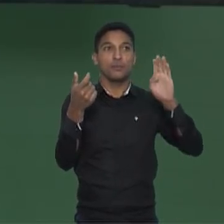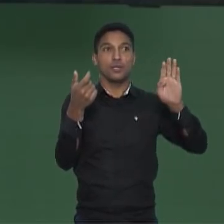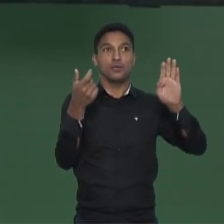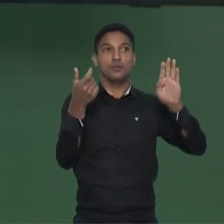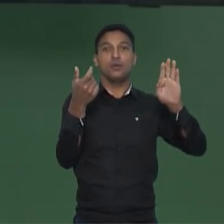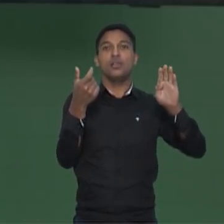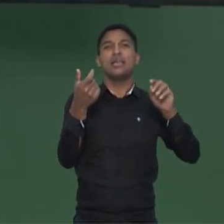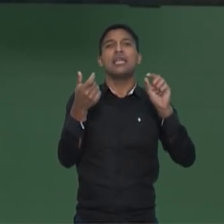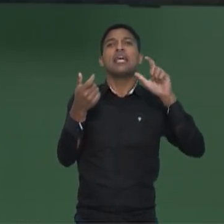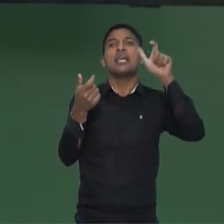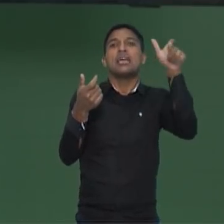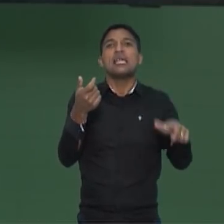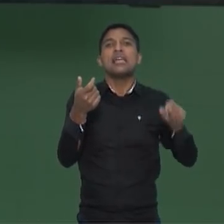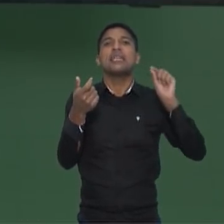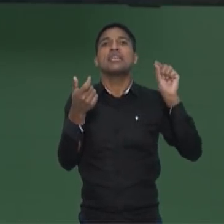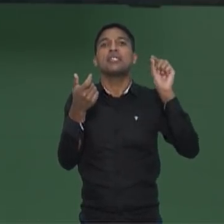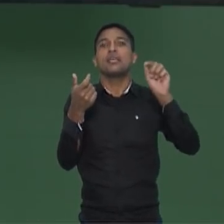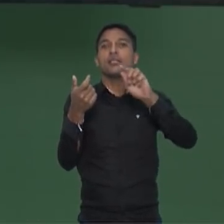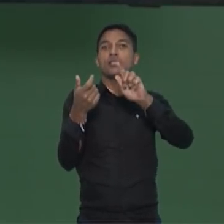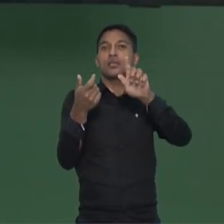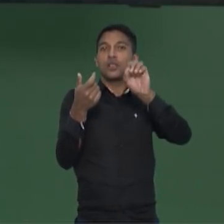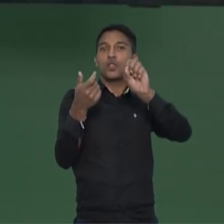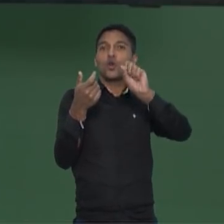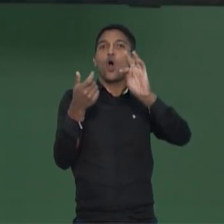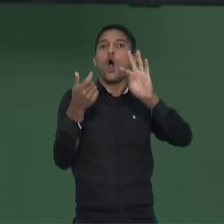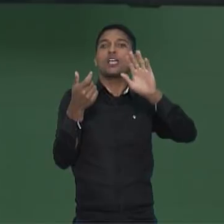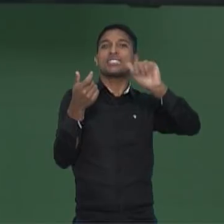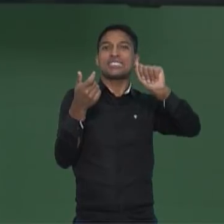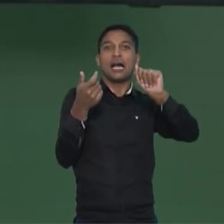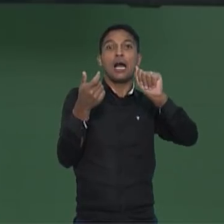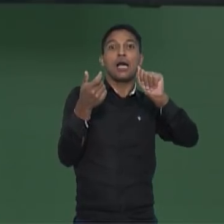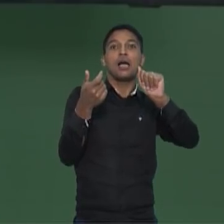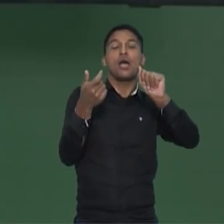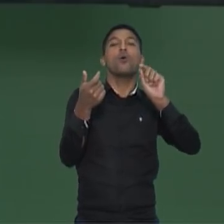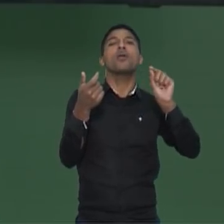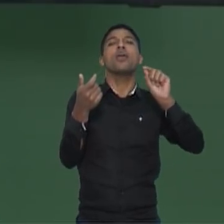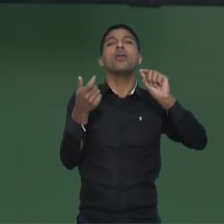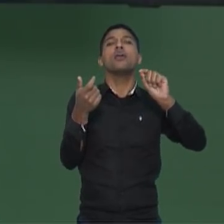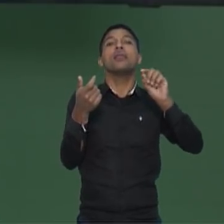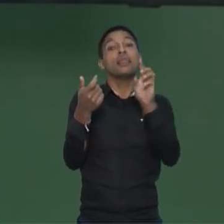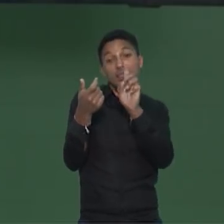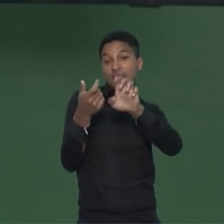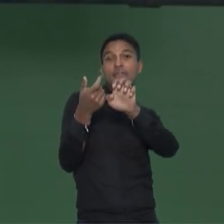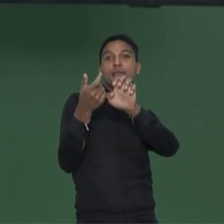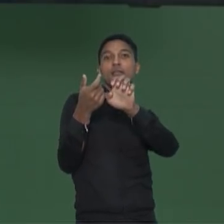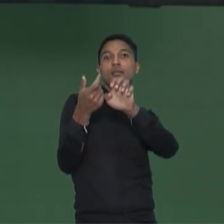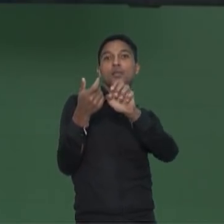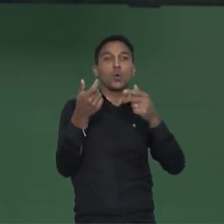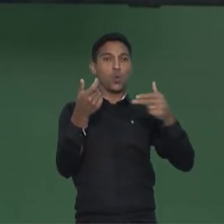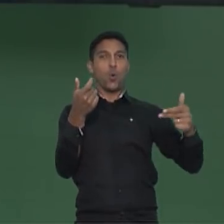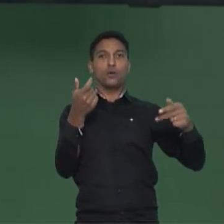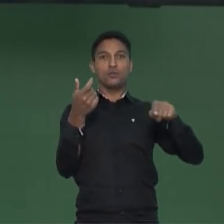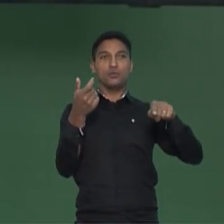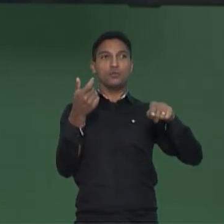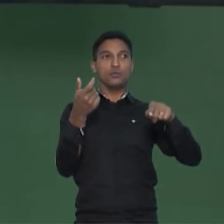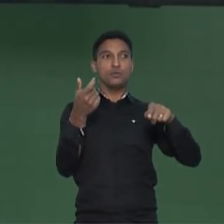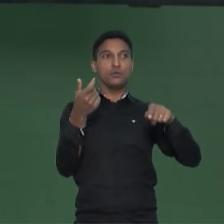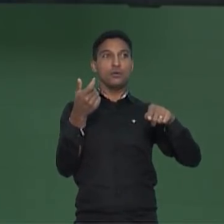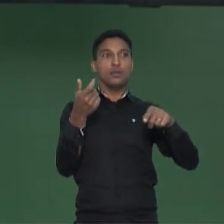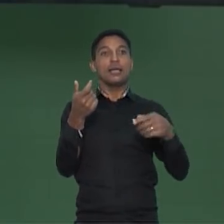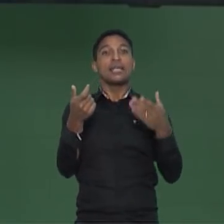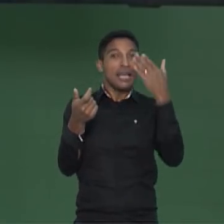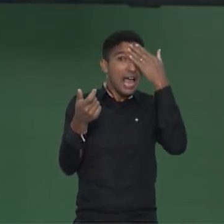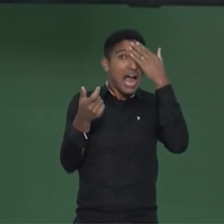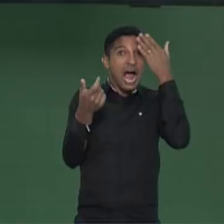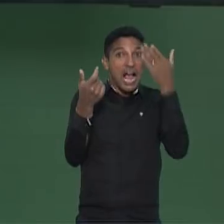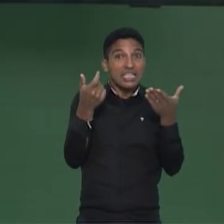caso, de músicas. E quem acredita, acredita em algo ou acredita em alguém, certo? Preste